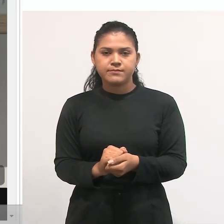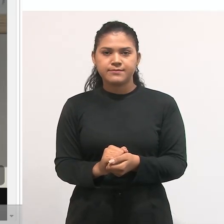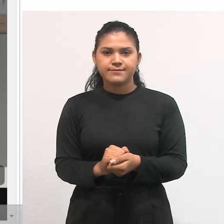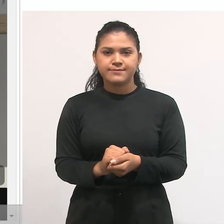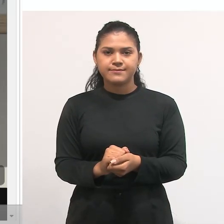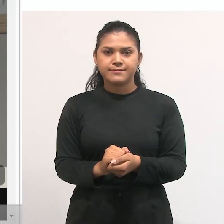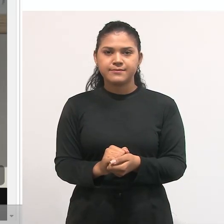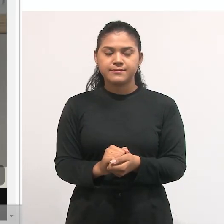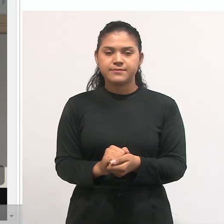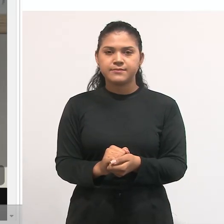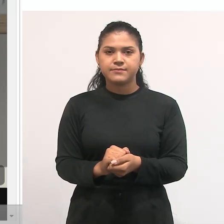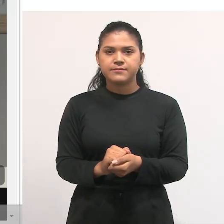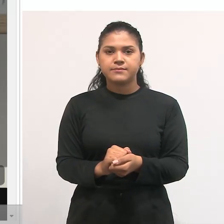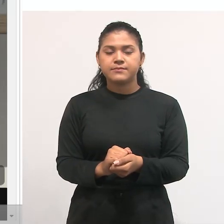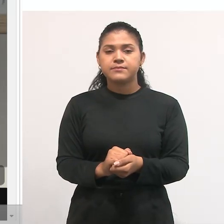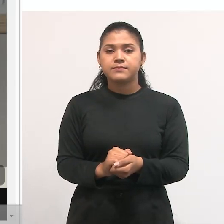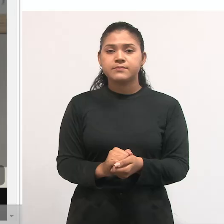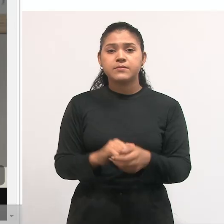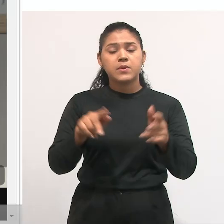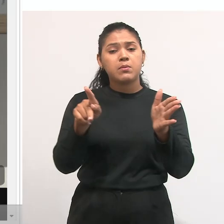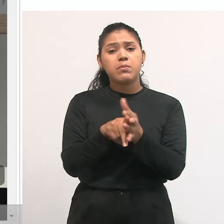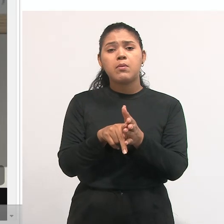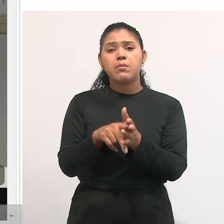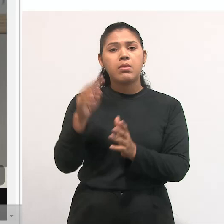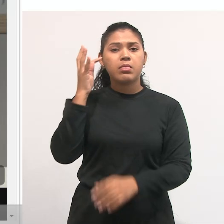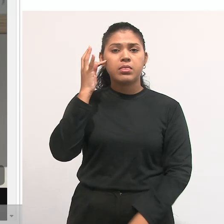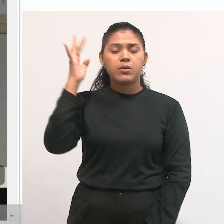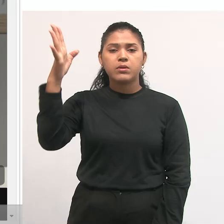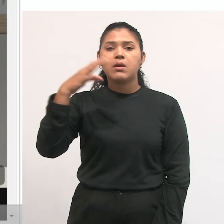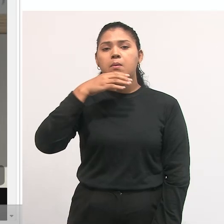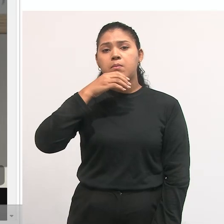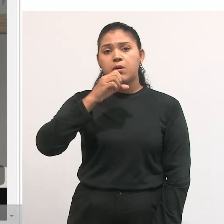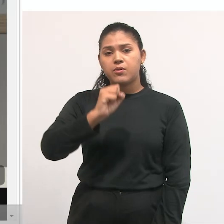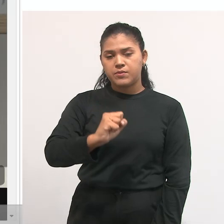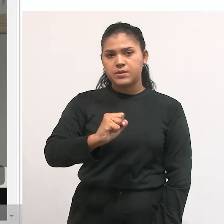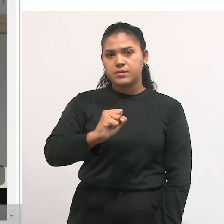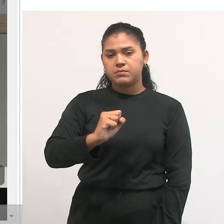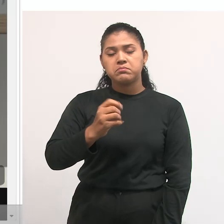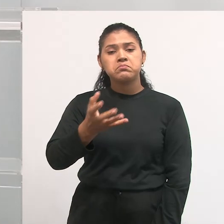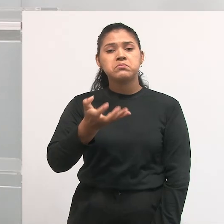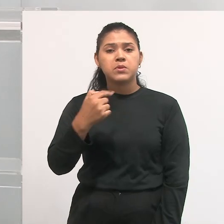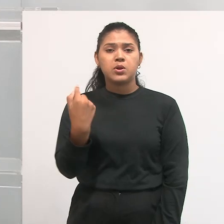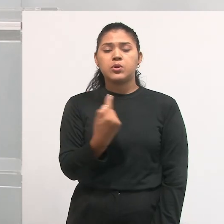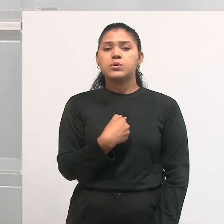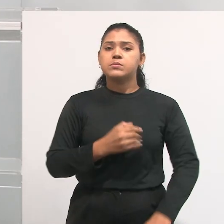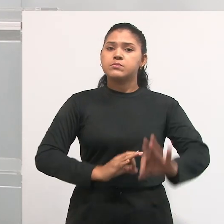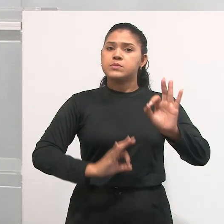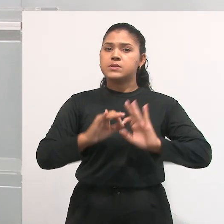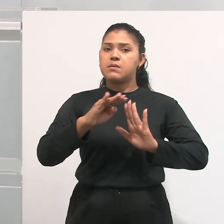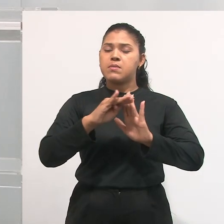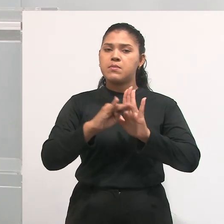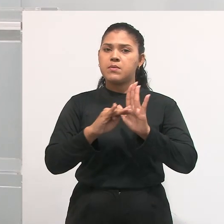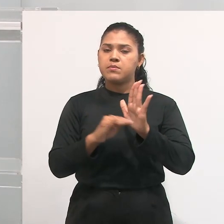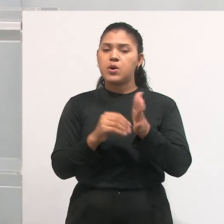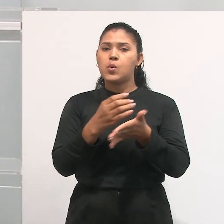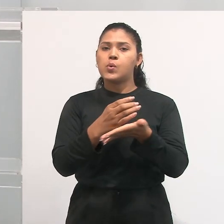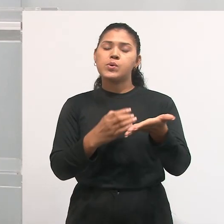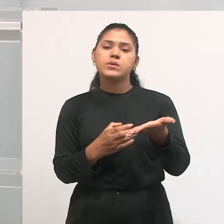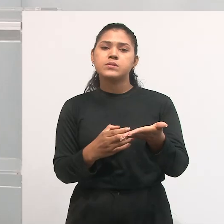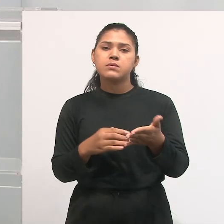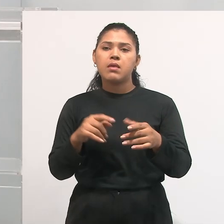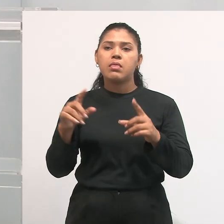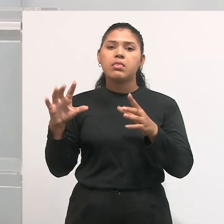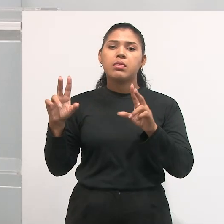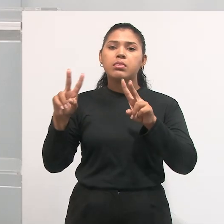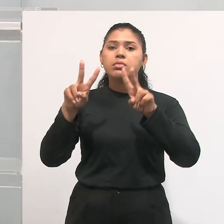a perspectiva freiriana, quando o Paulo Freire vai trabalhar que a gente organiza o nosso currículo por temas de interesse, né?